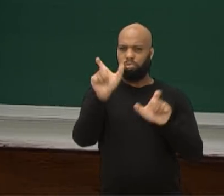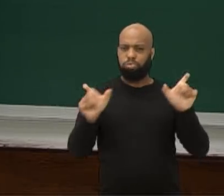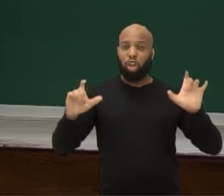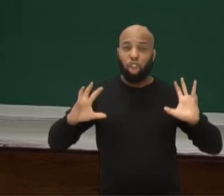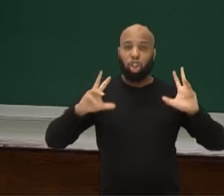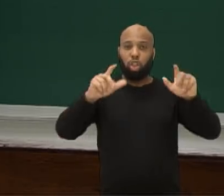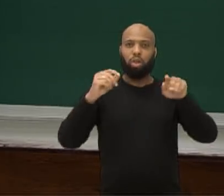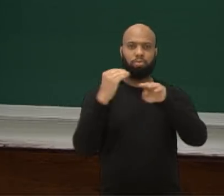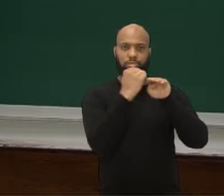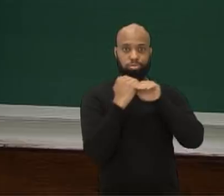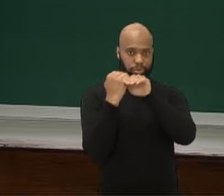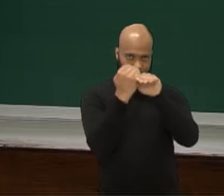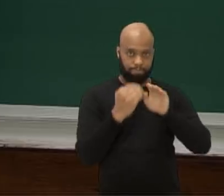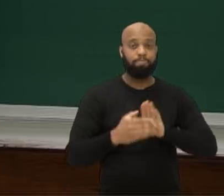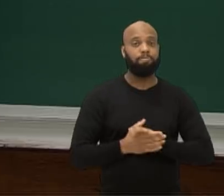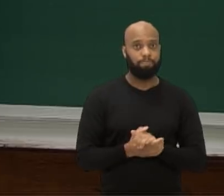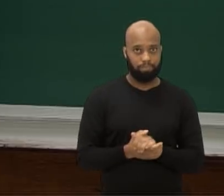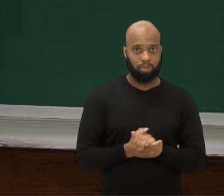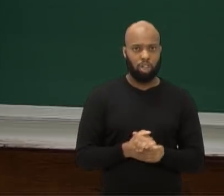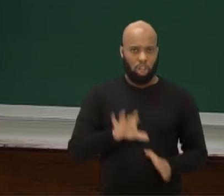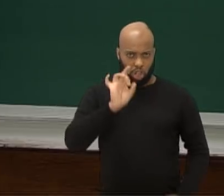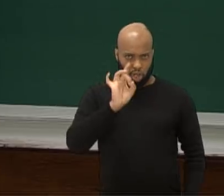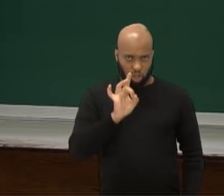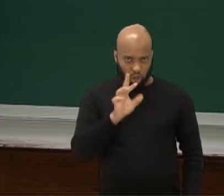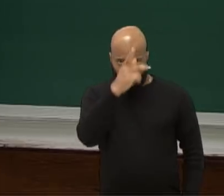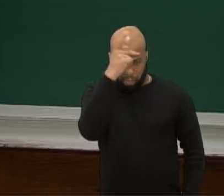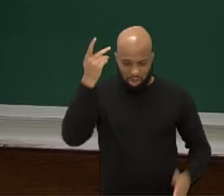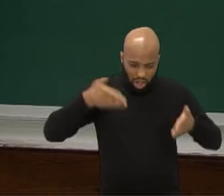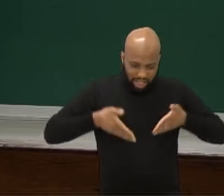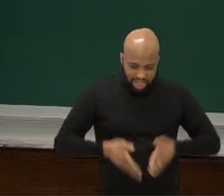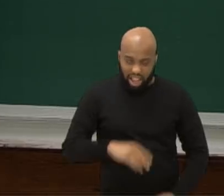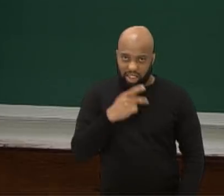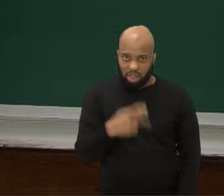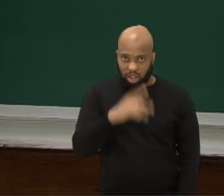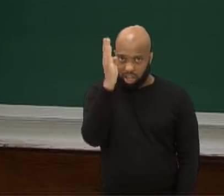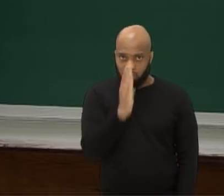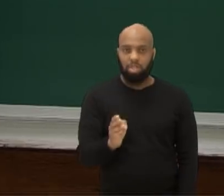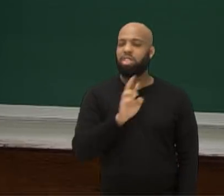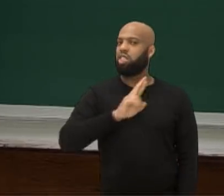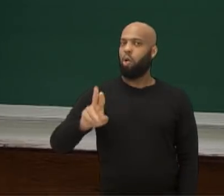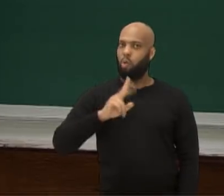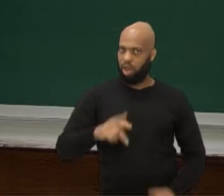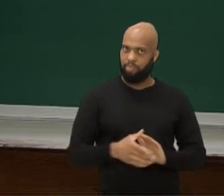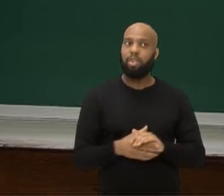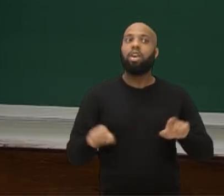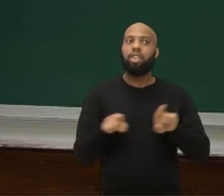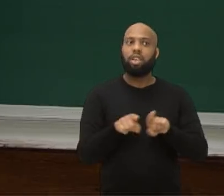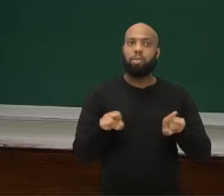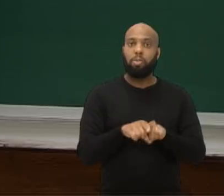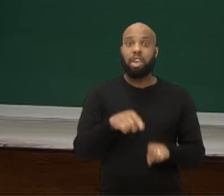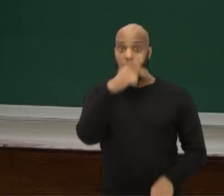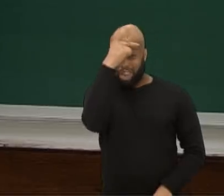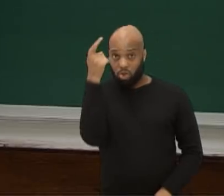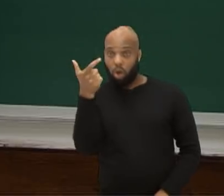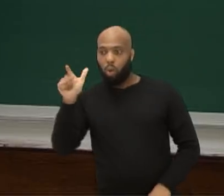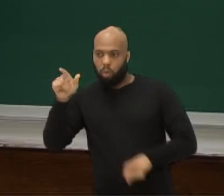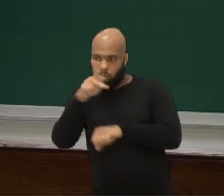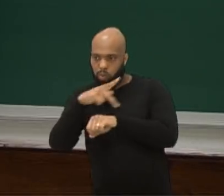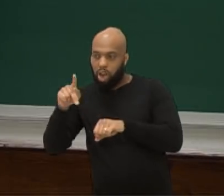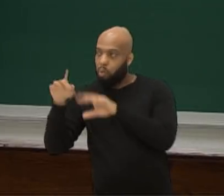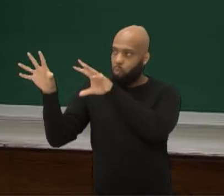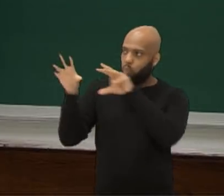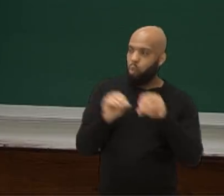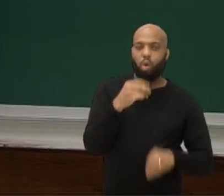iguais. E não somente os brasileiros têm os mesmos direitos, mas também, perceba, os estrangeiros